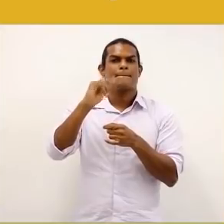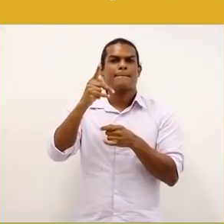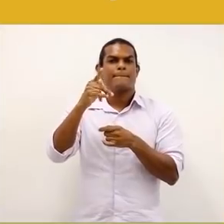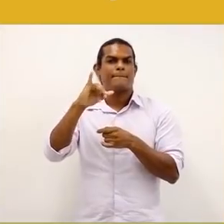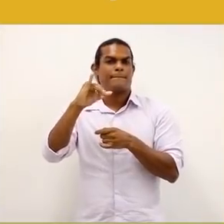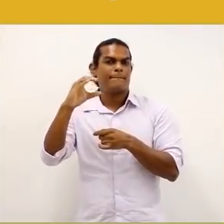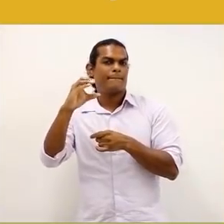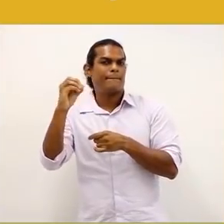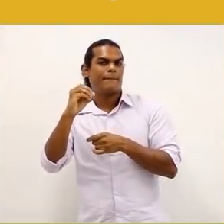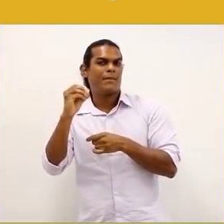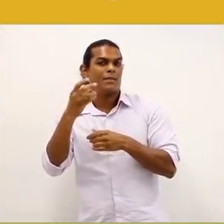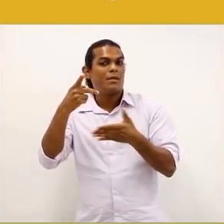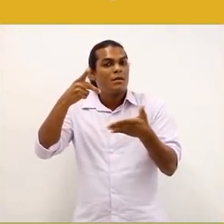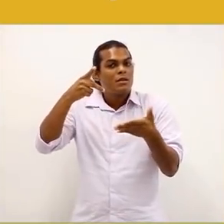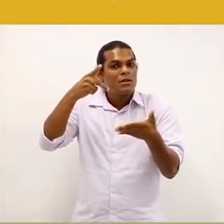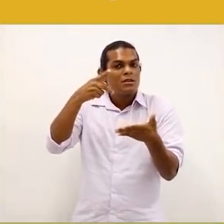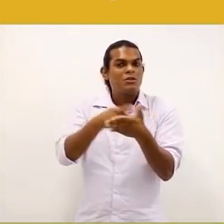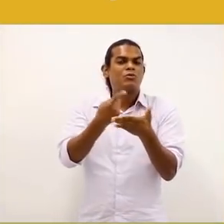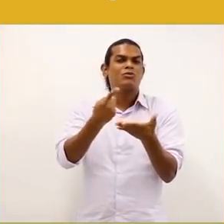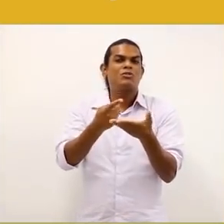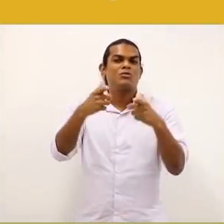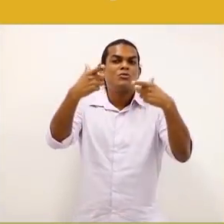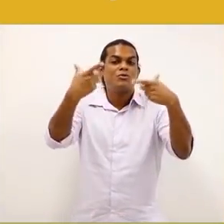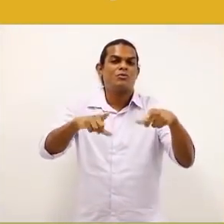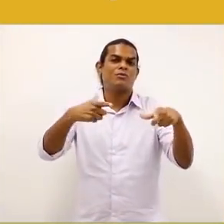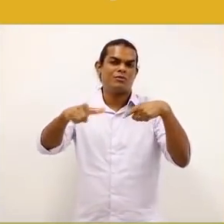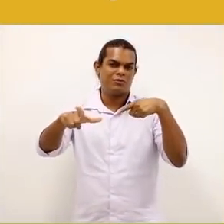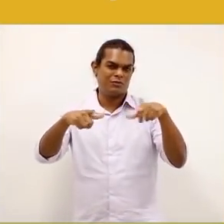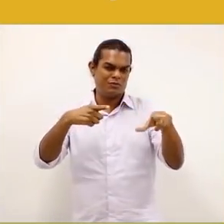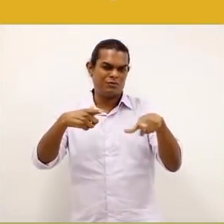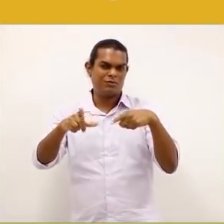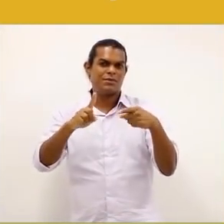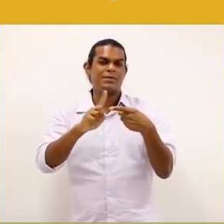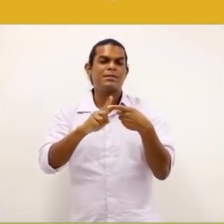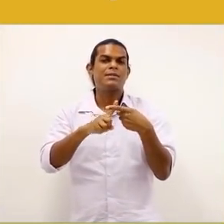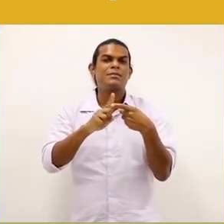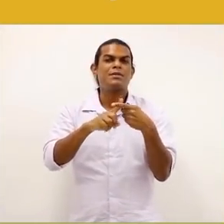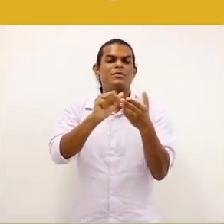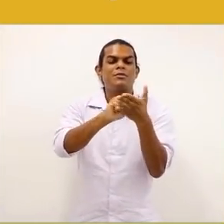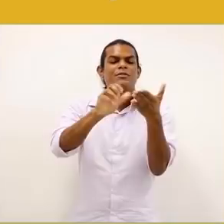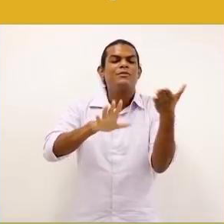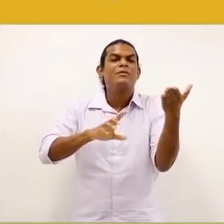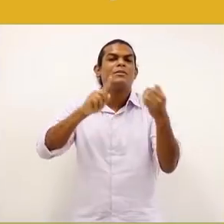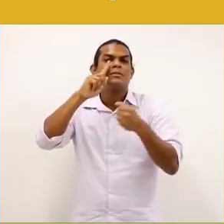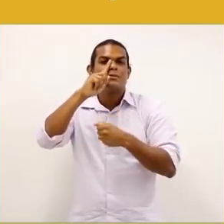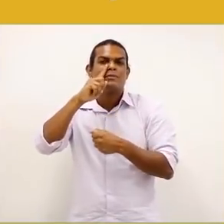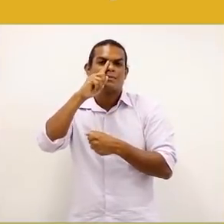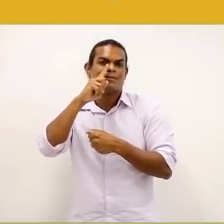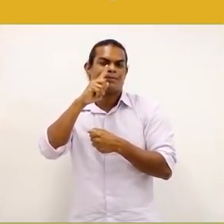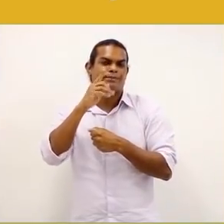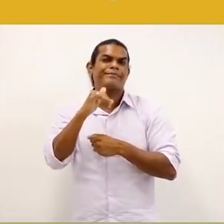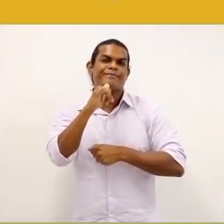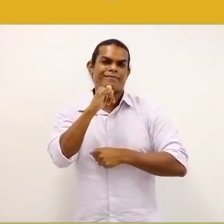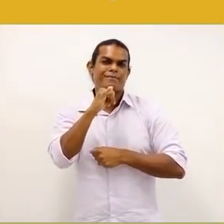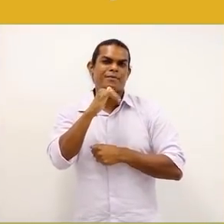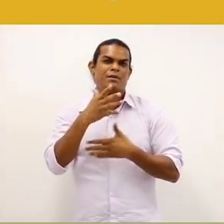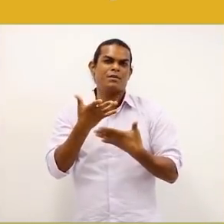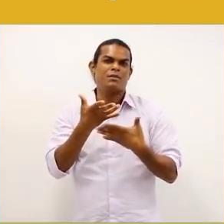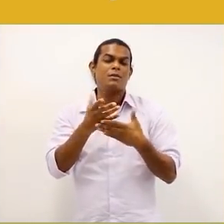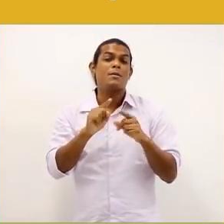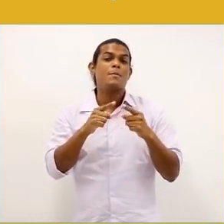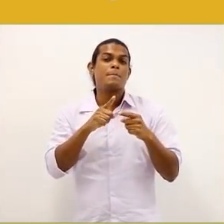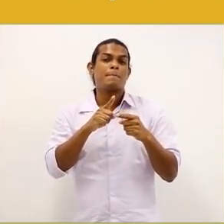no horário do trabalho e, principalmente, em razão do serviço que o trabalhador faz. Por exemplo, aí o aluno me perguntaria,